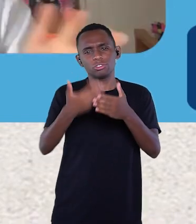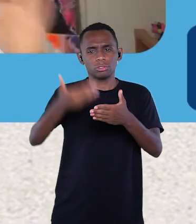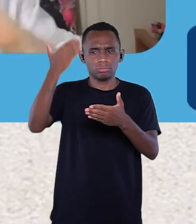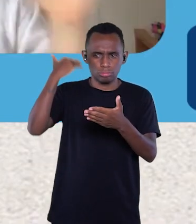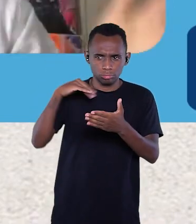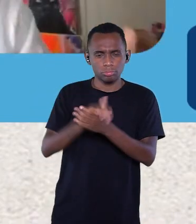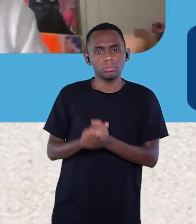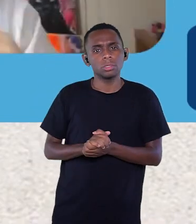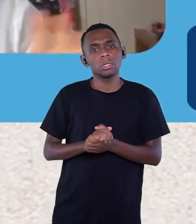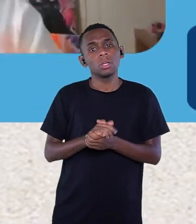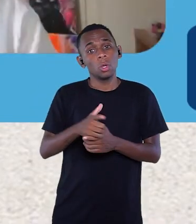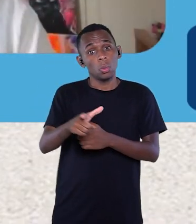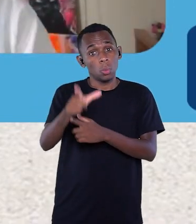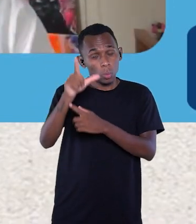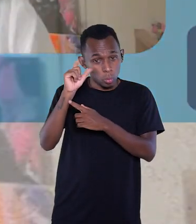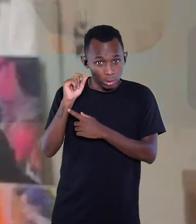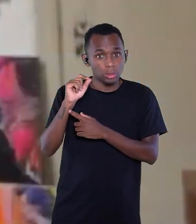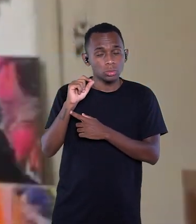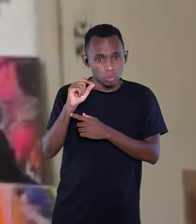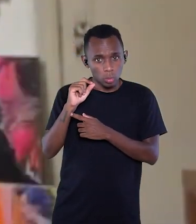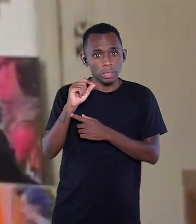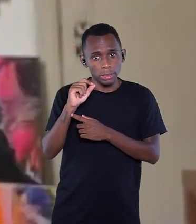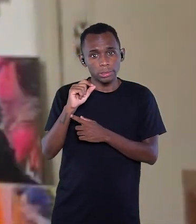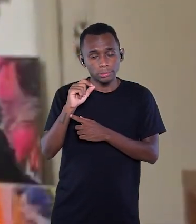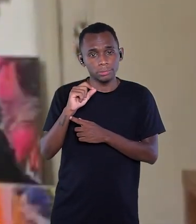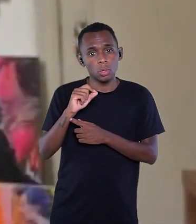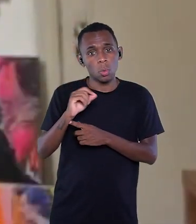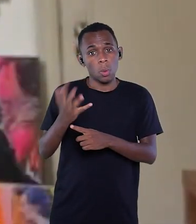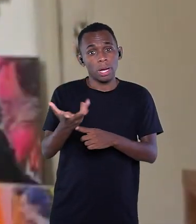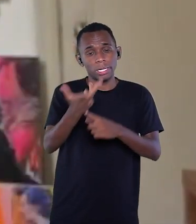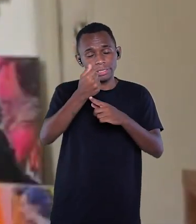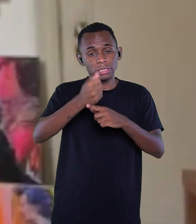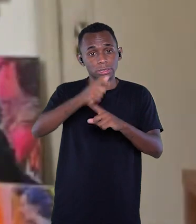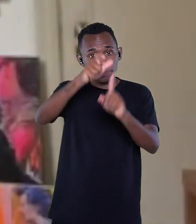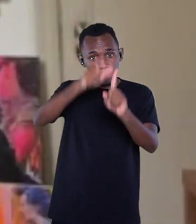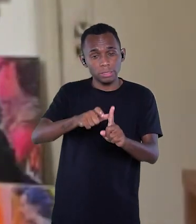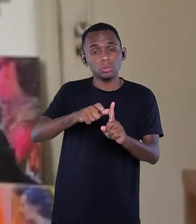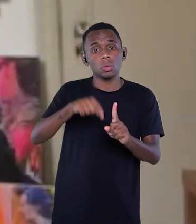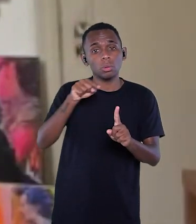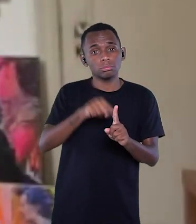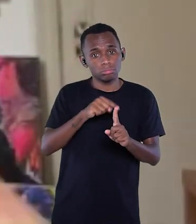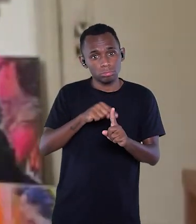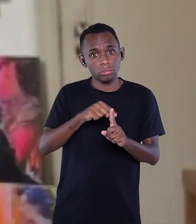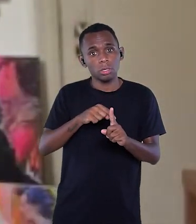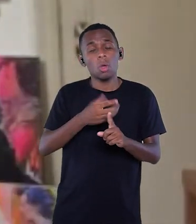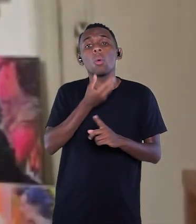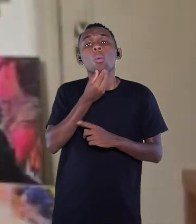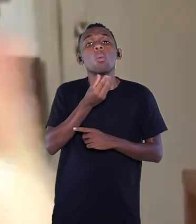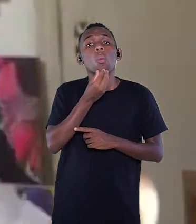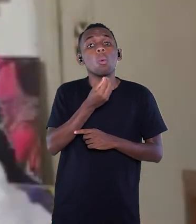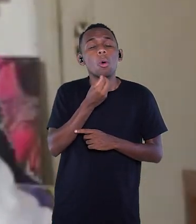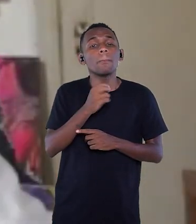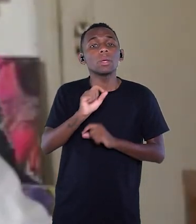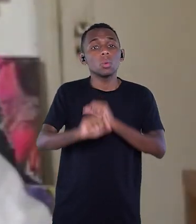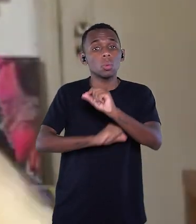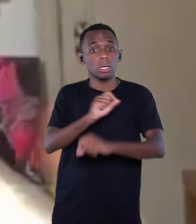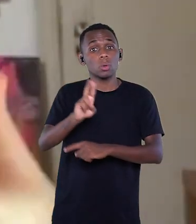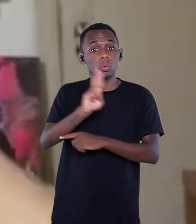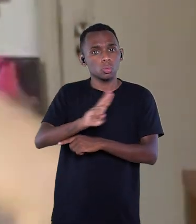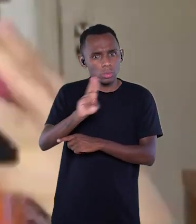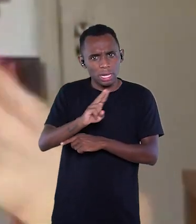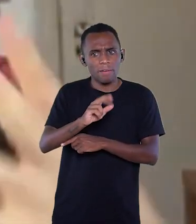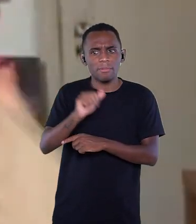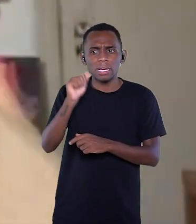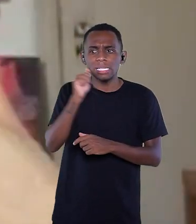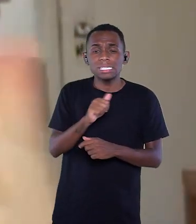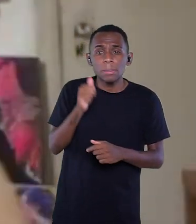o Yves Klein, como algumas pessoas pronunciam, que é um artista que um homem que usava as